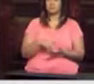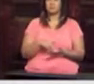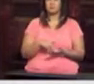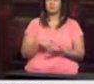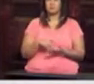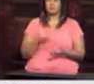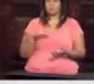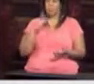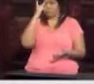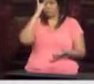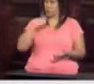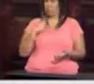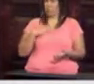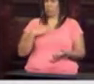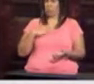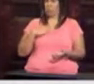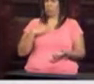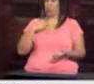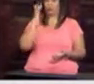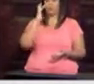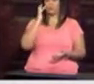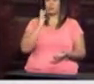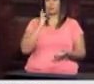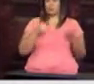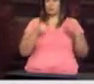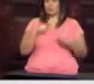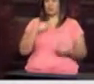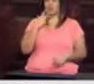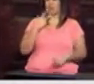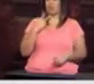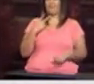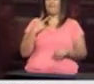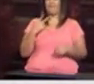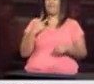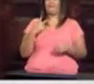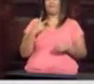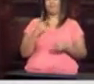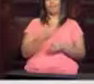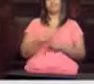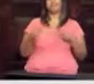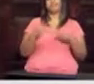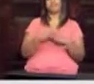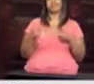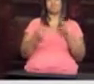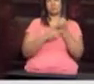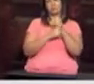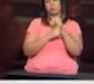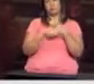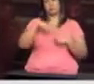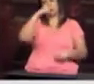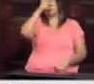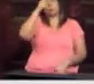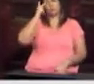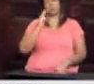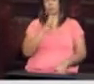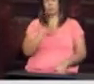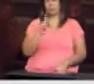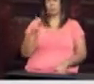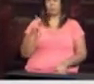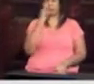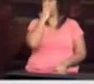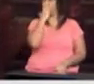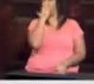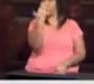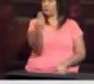na minha ótica, é uma política de fachada de segurança pública. A UPP fica na